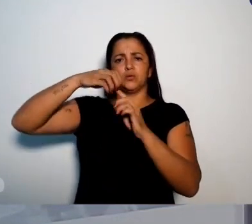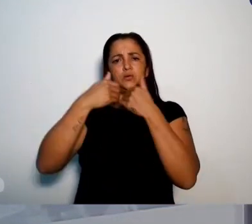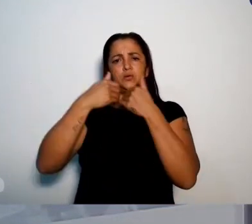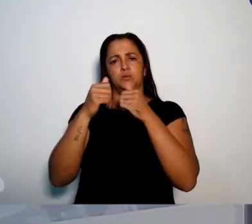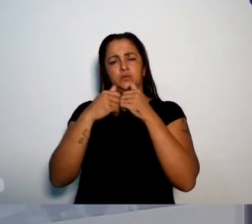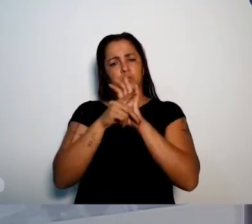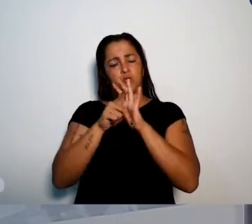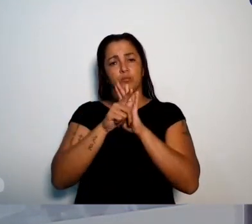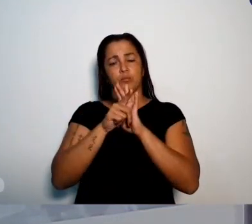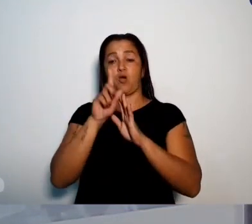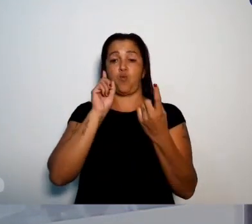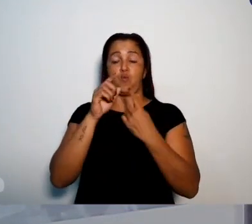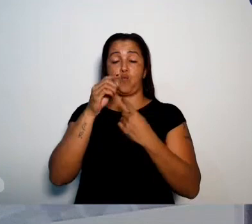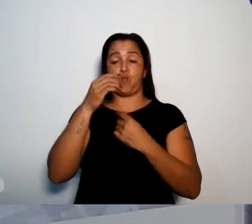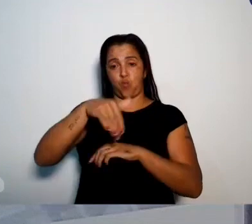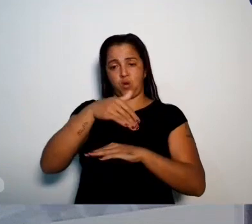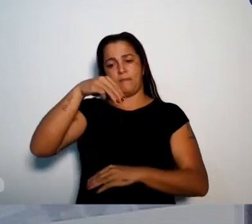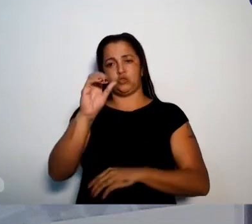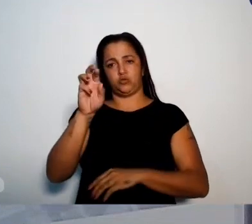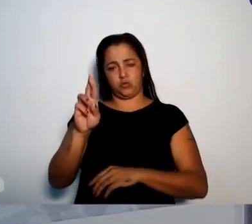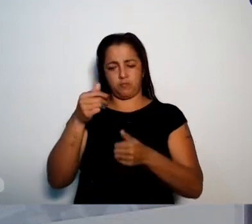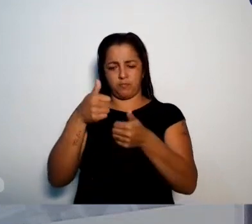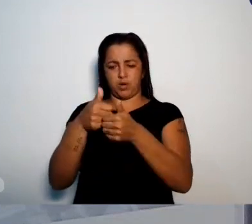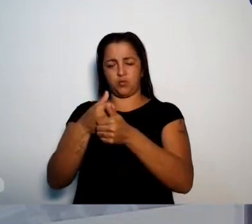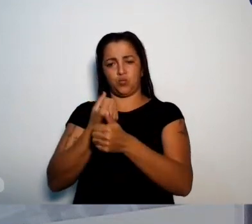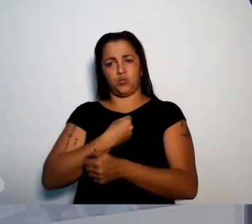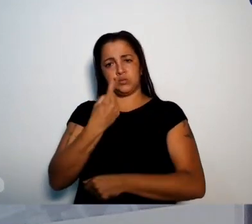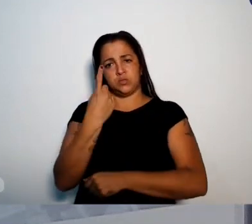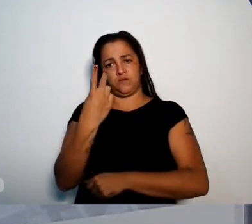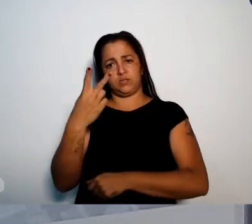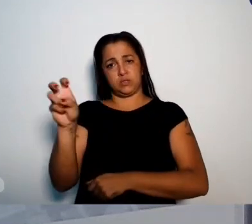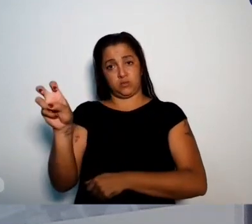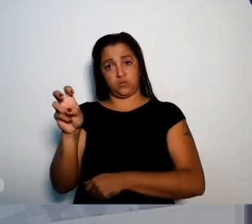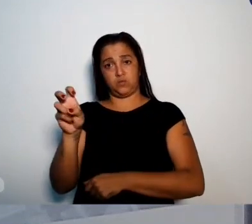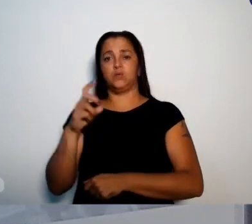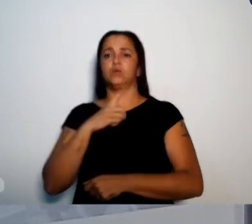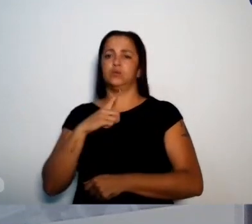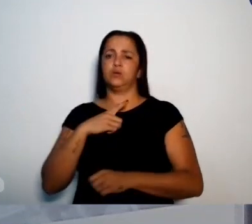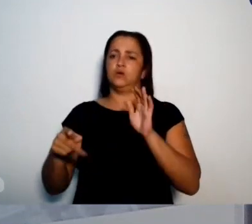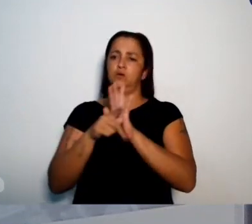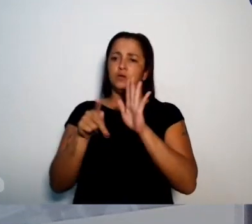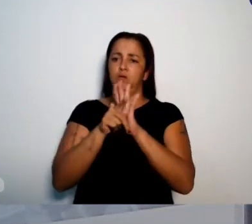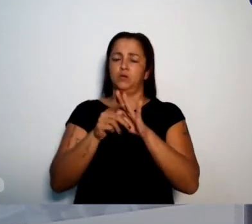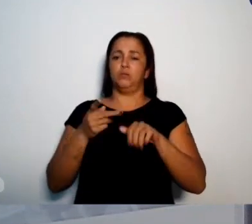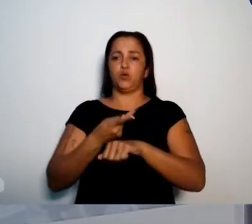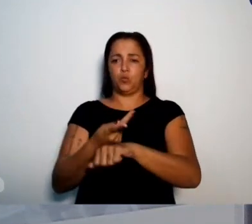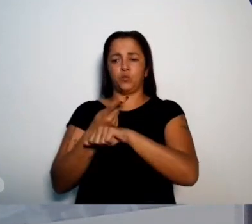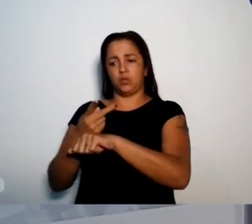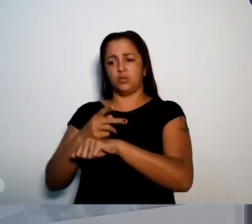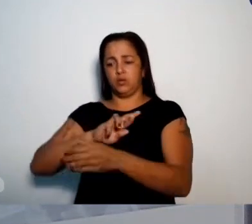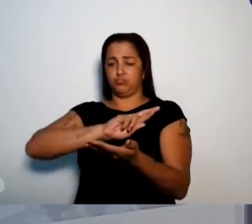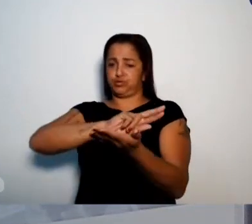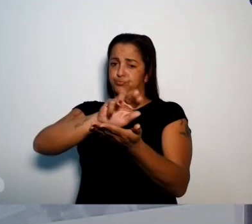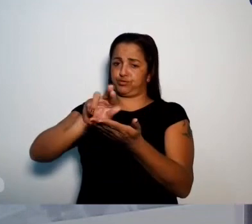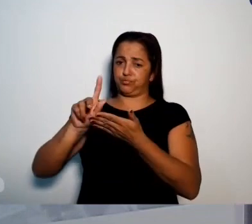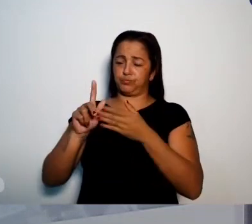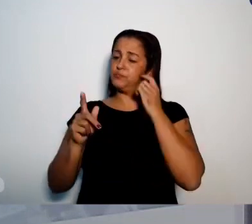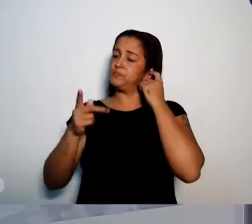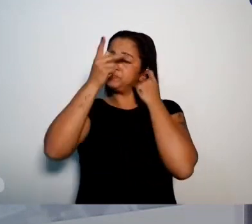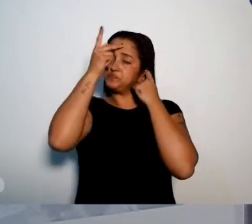proximidades do 125. Também fui procurado por várias pessoas solicitando